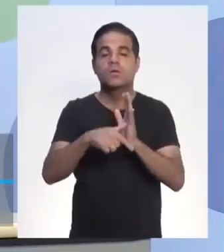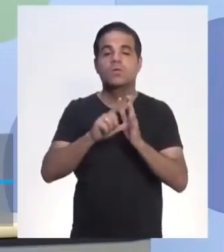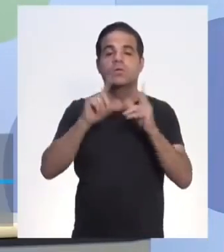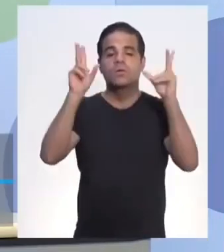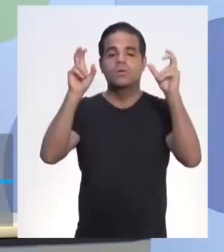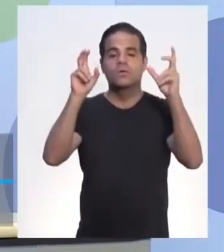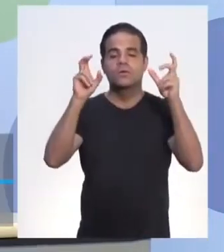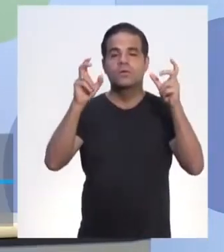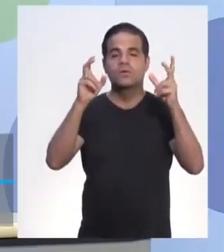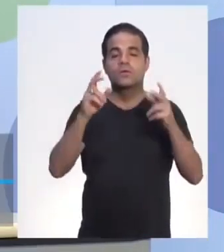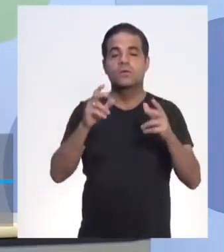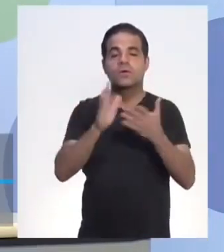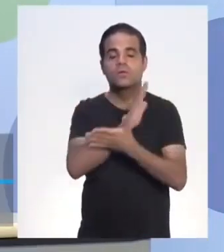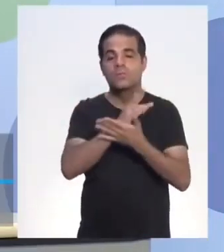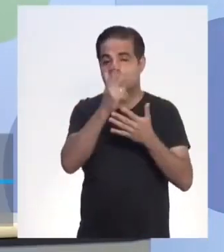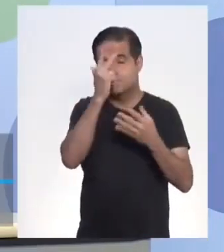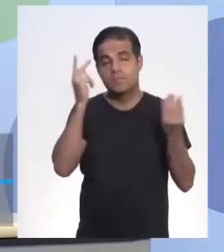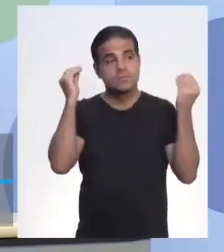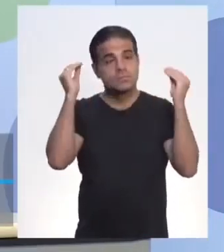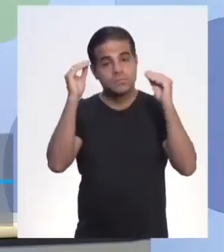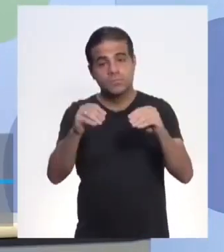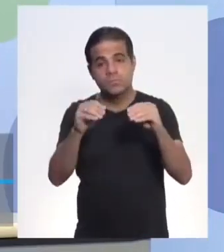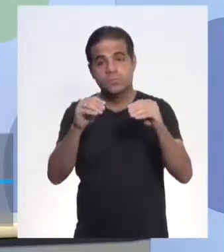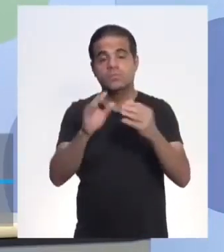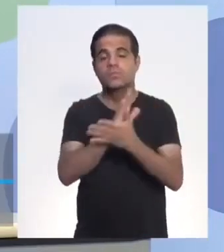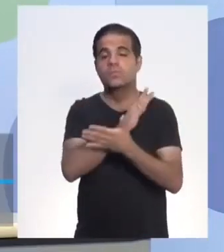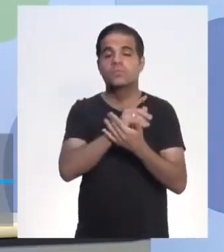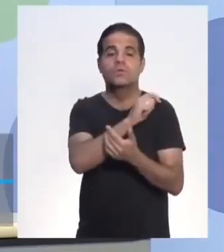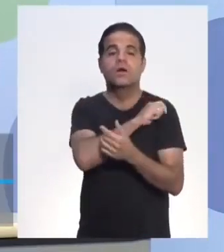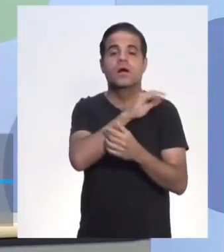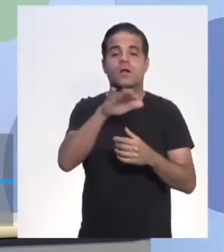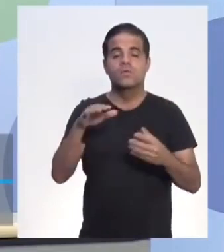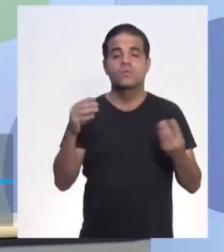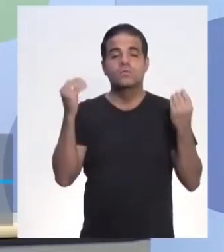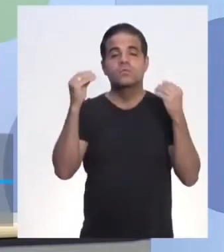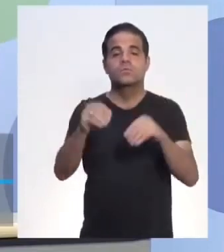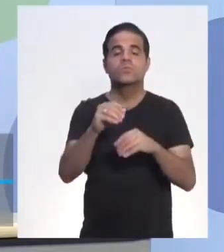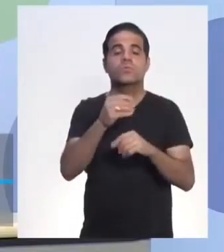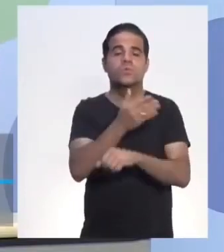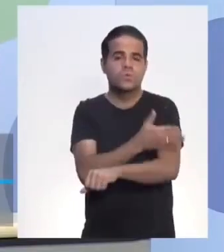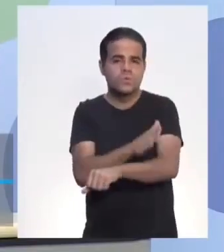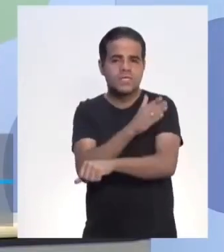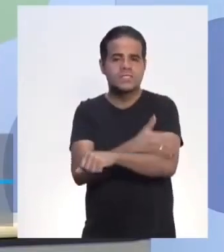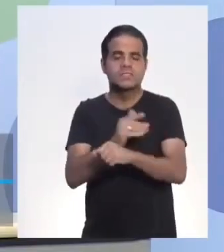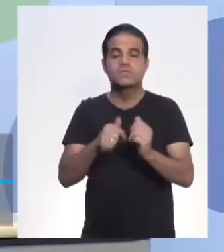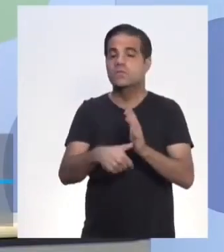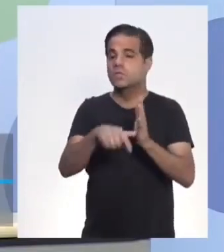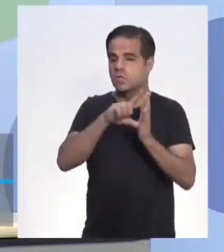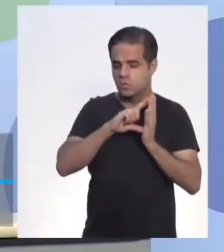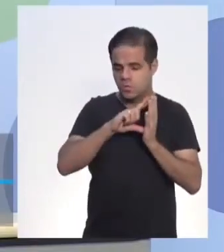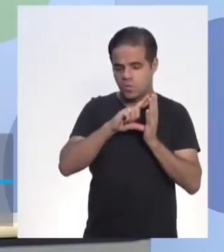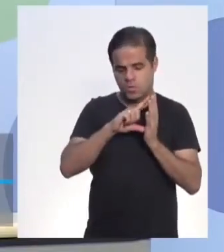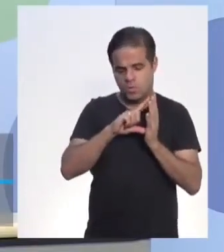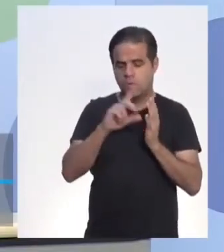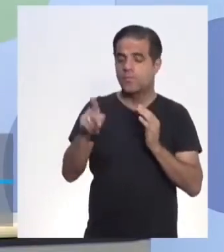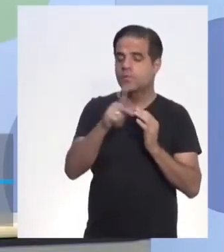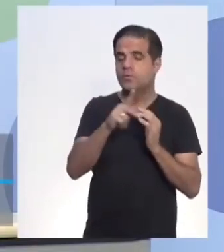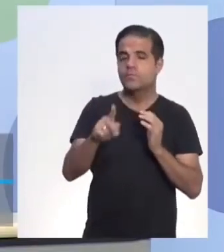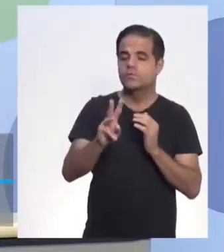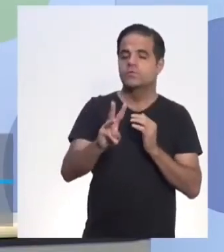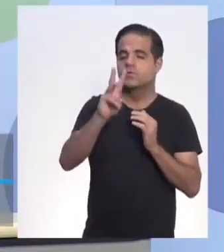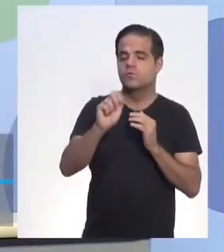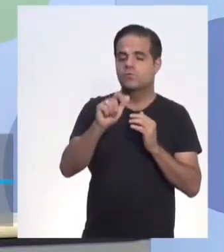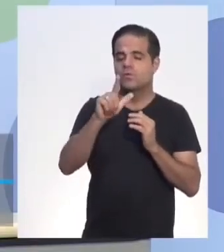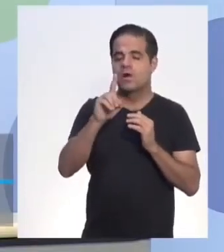antes né que algumas pessoas colocaram inclusive alguns alunos que no exercício anterior né é o professor